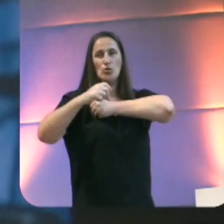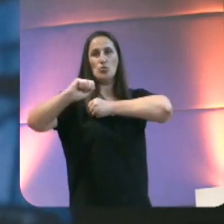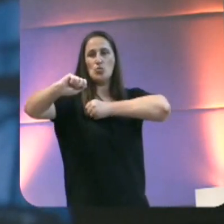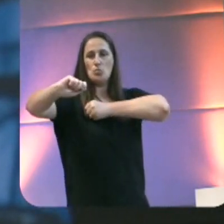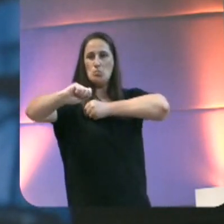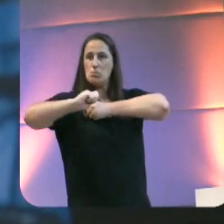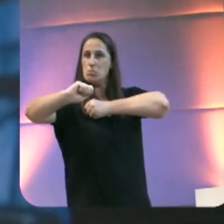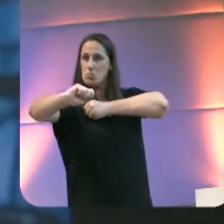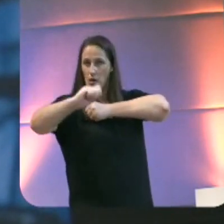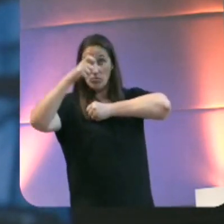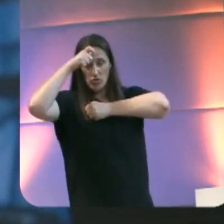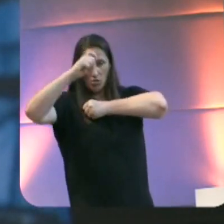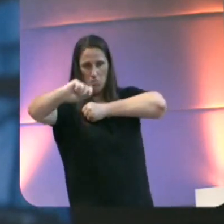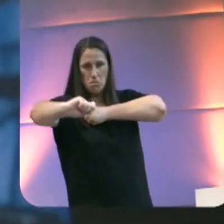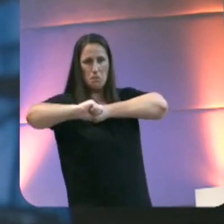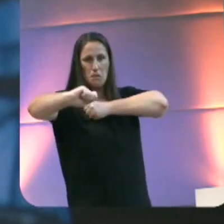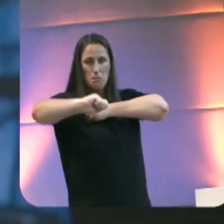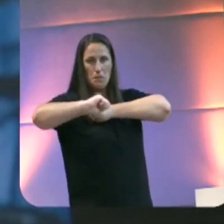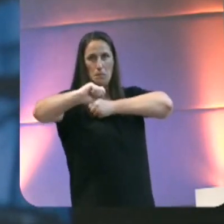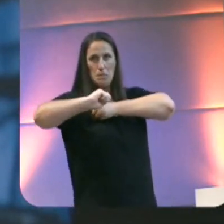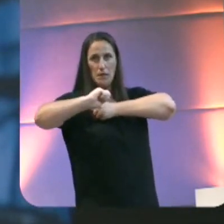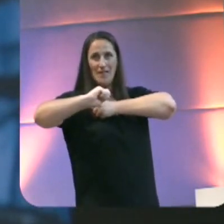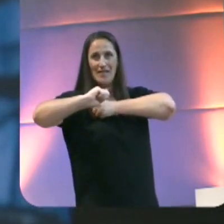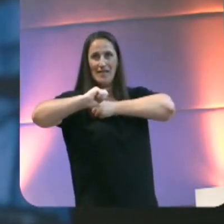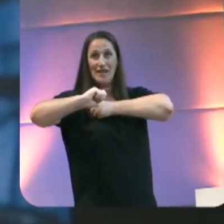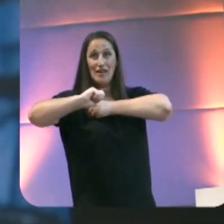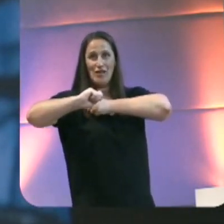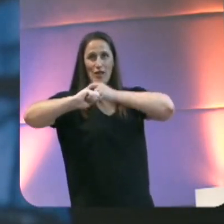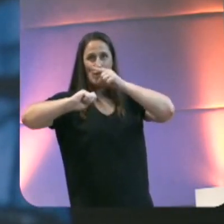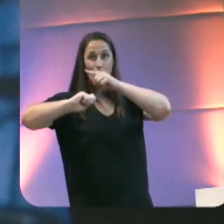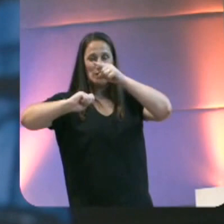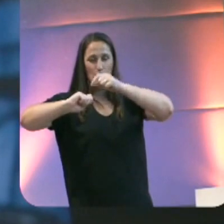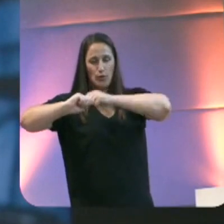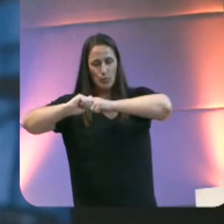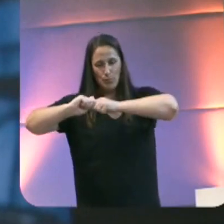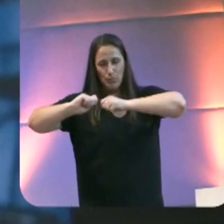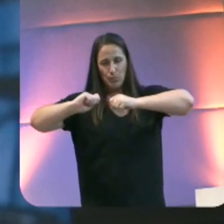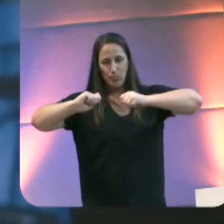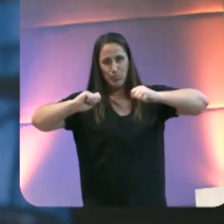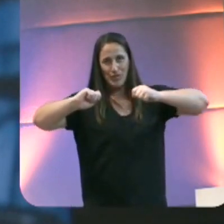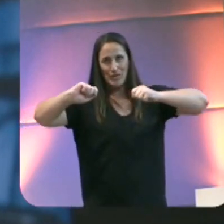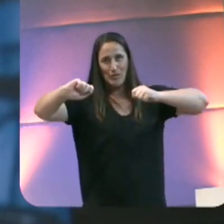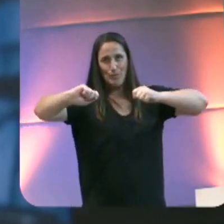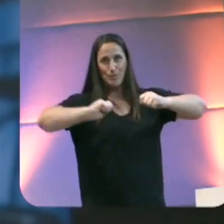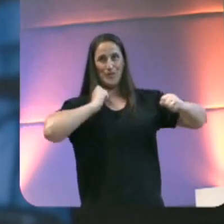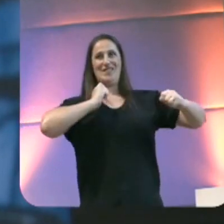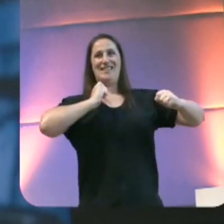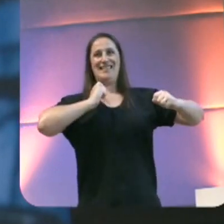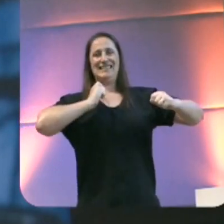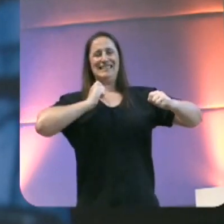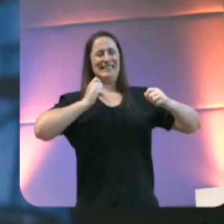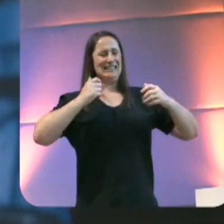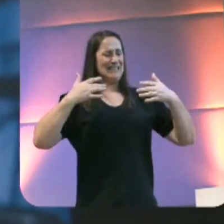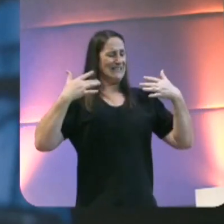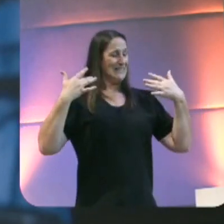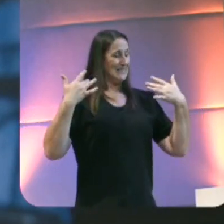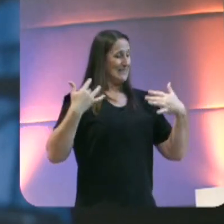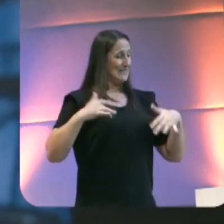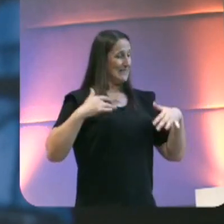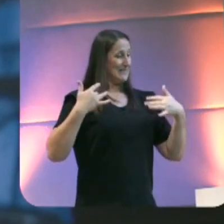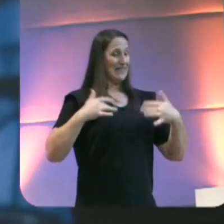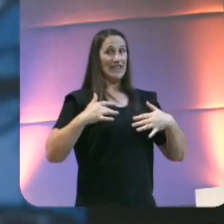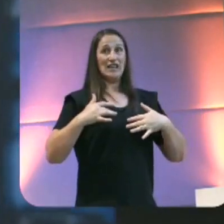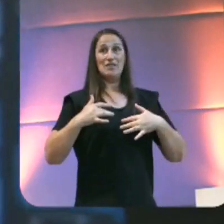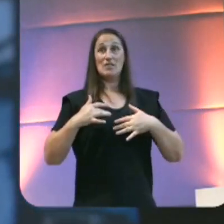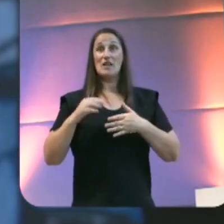vem e perturba. Ou pelo egoísmo dentro de nós. Quando ele fala de roubo, ele fala de